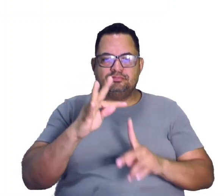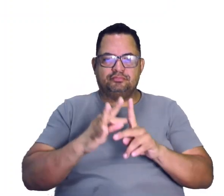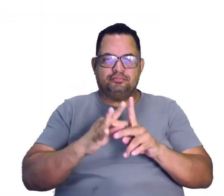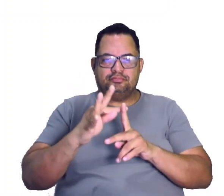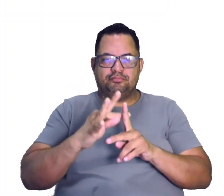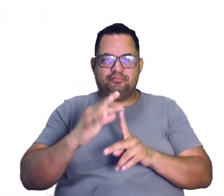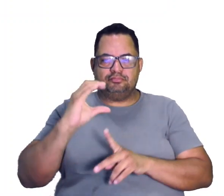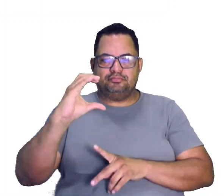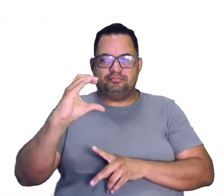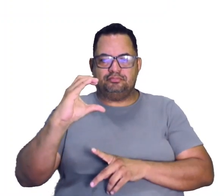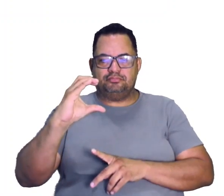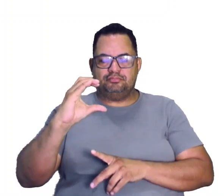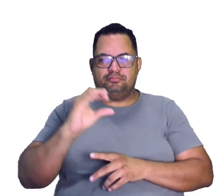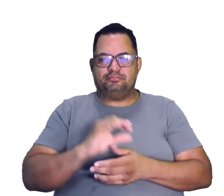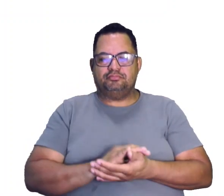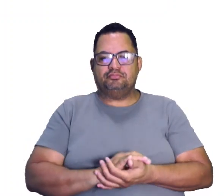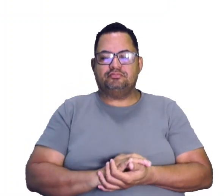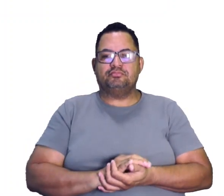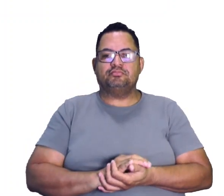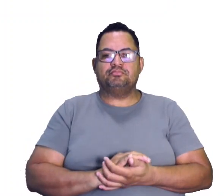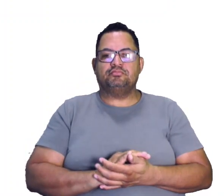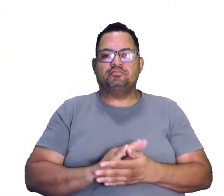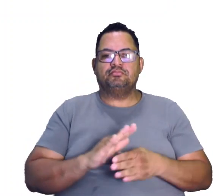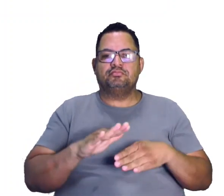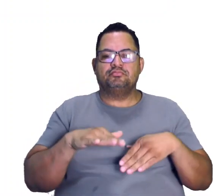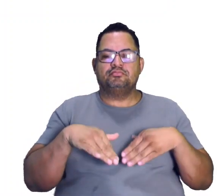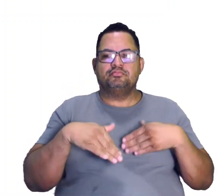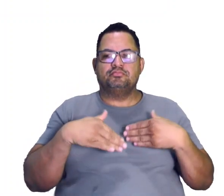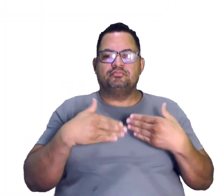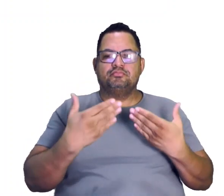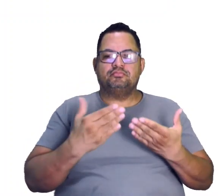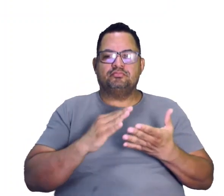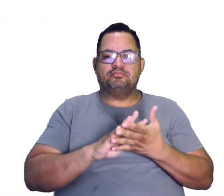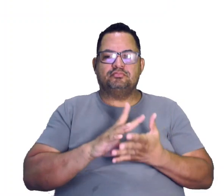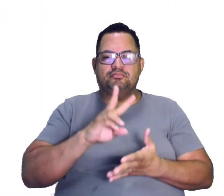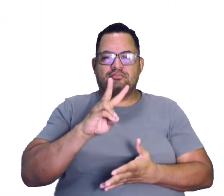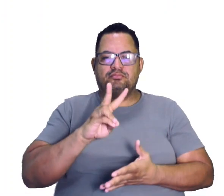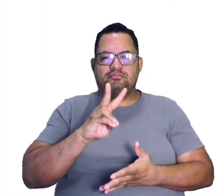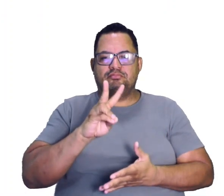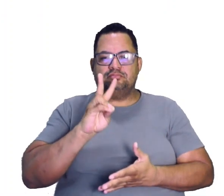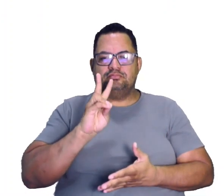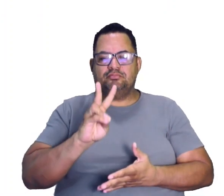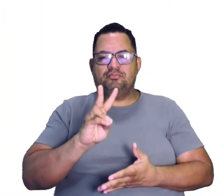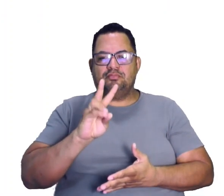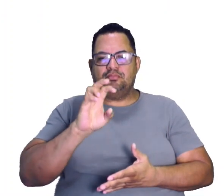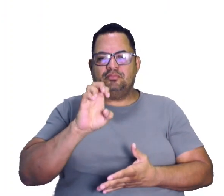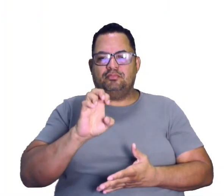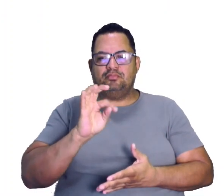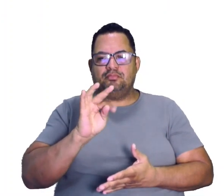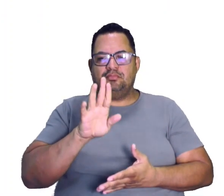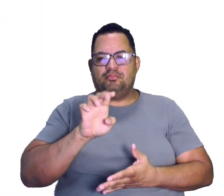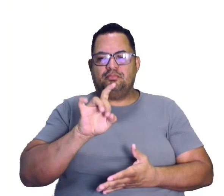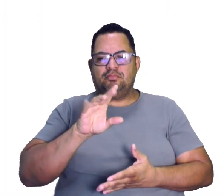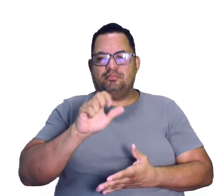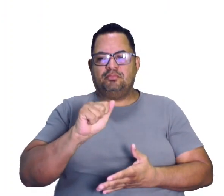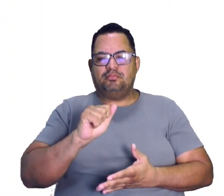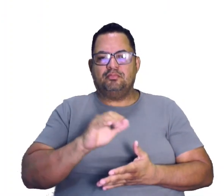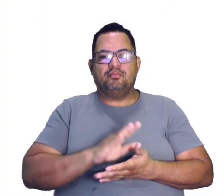Celsius, né, a unidade. Ótimo. Quando entra na vetorial, aí nós temos o que? Direção,